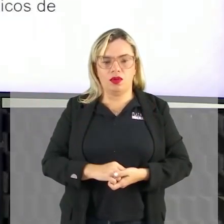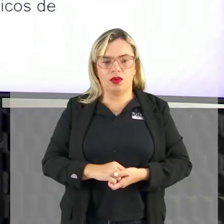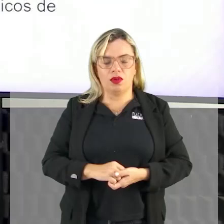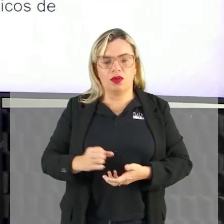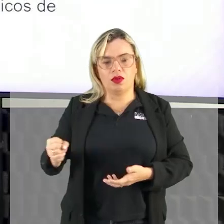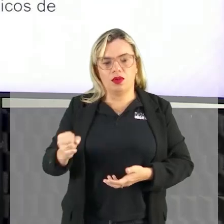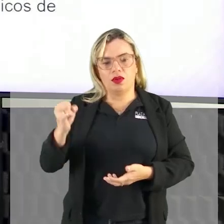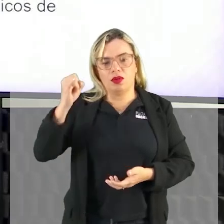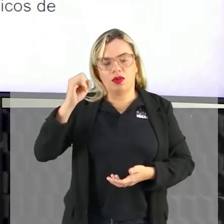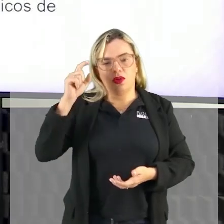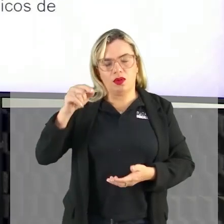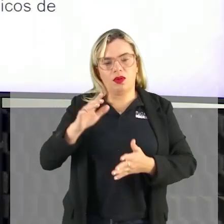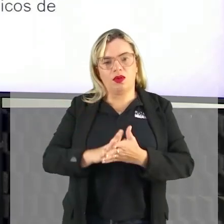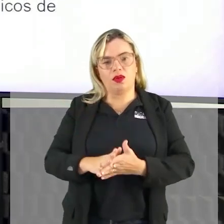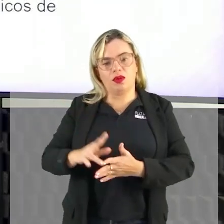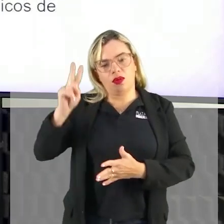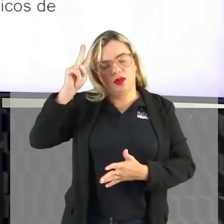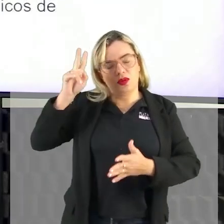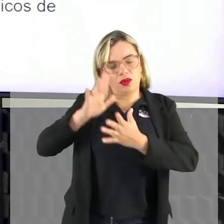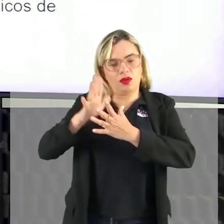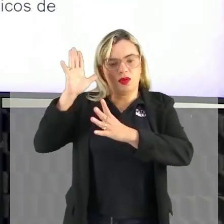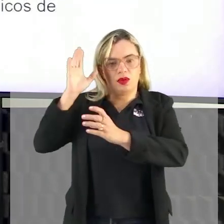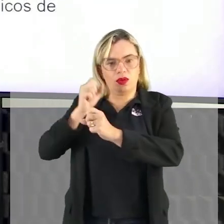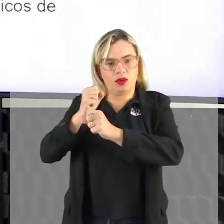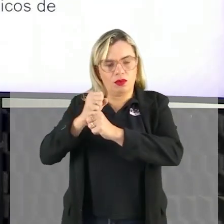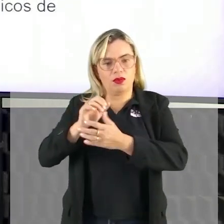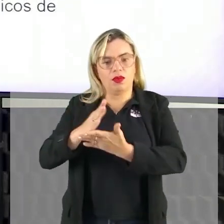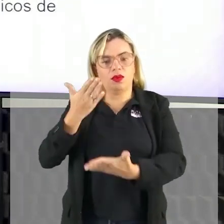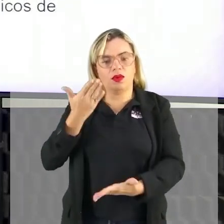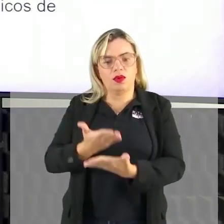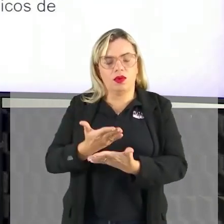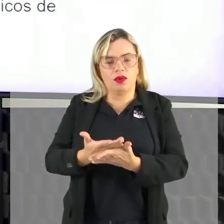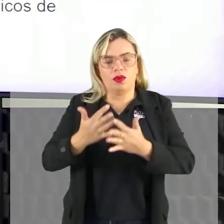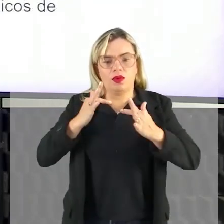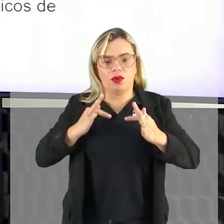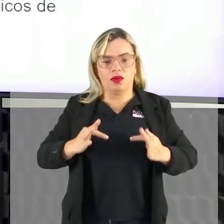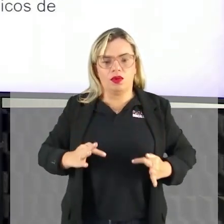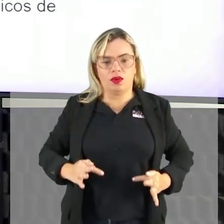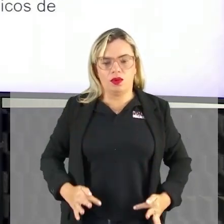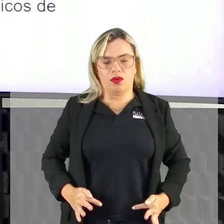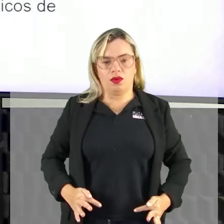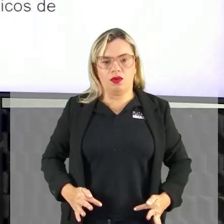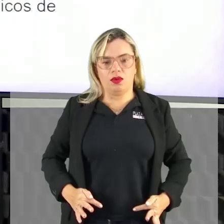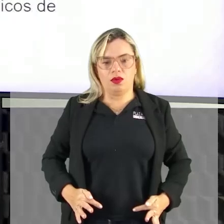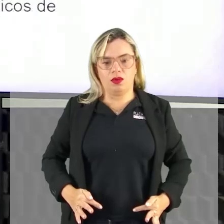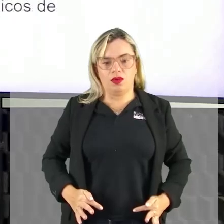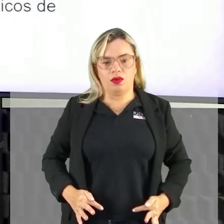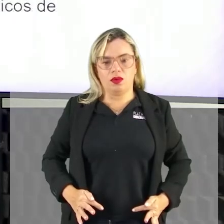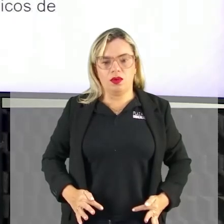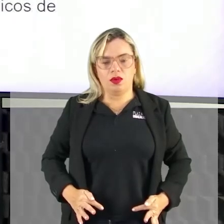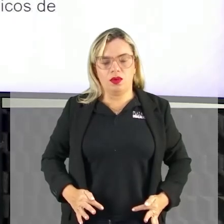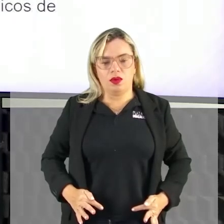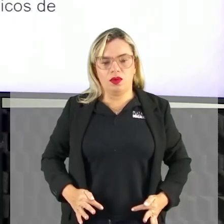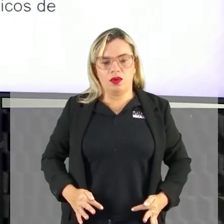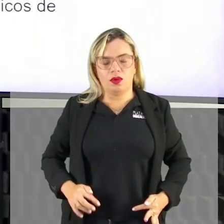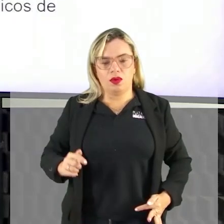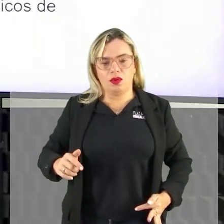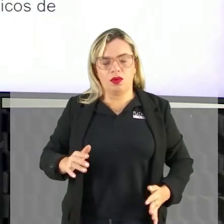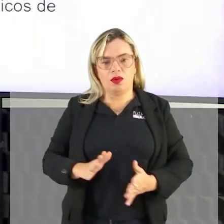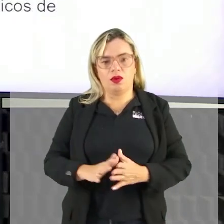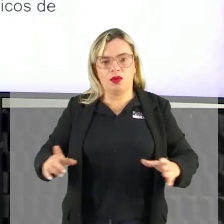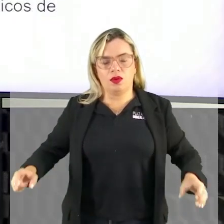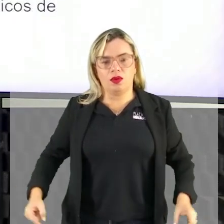Então, é importante reforçar o estudo sobre essa fisiologia aqui da formação